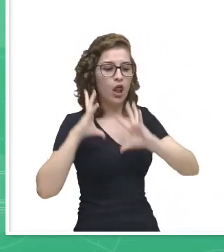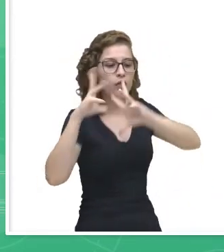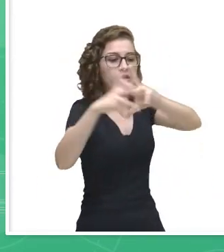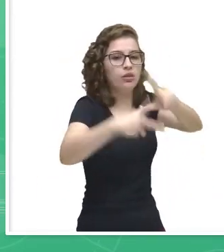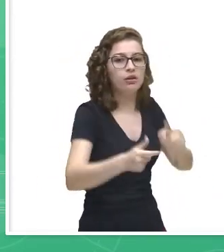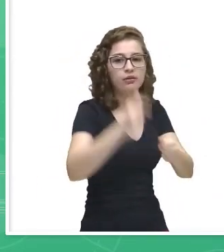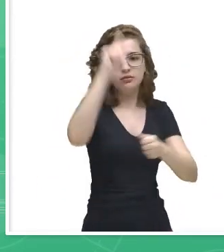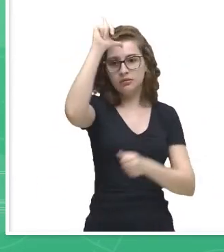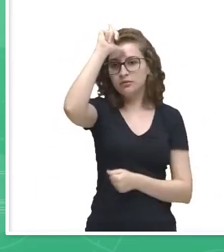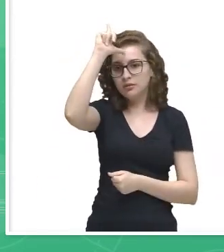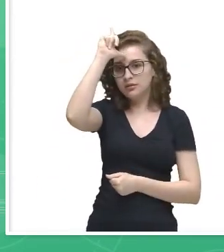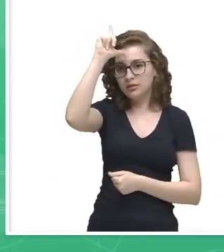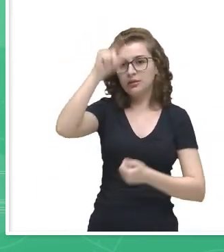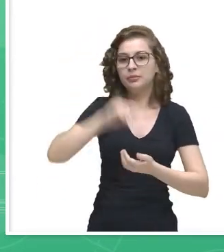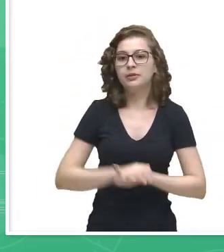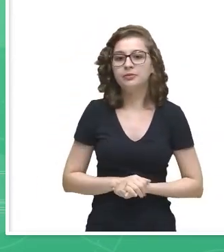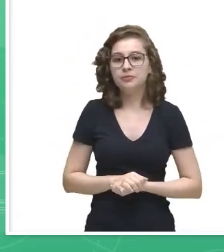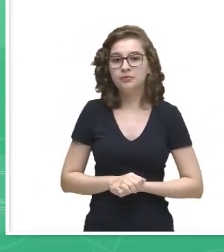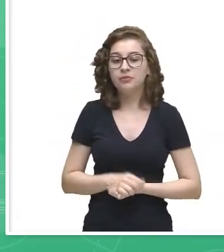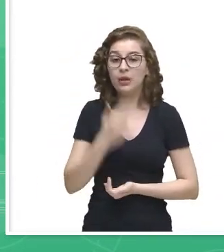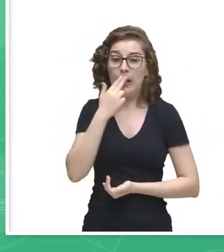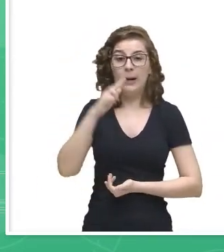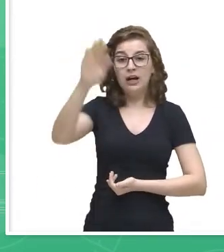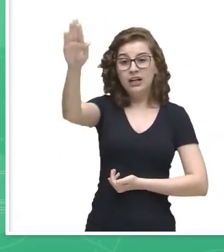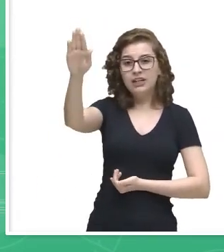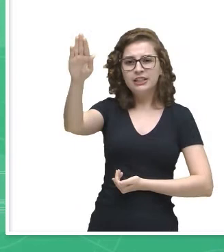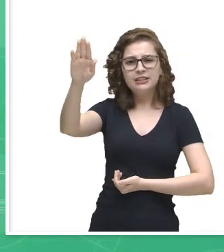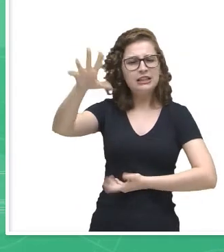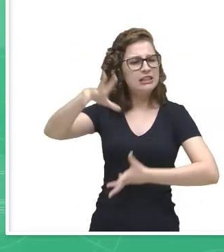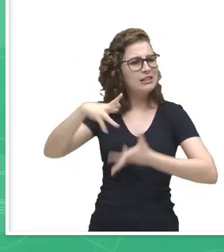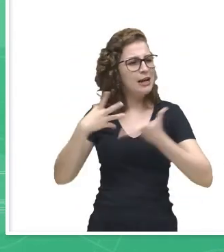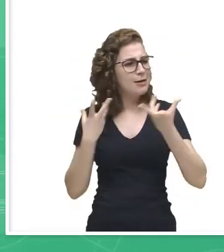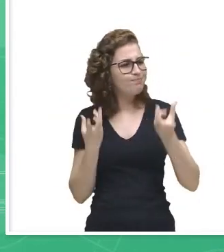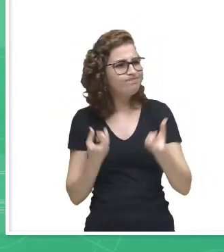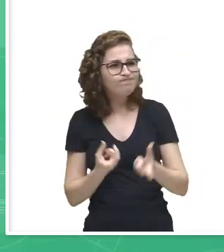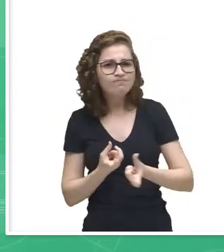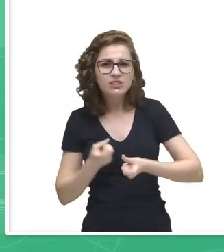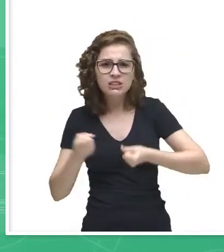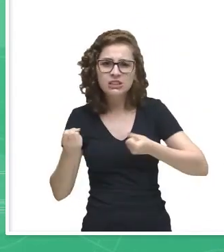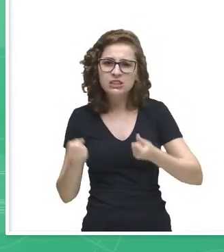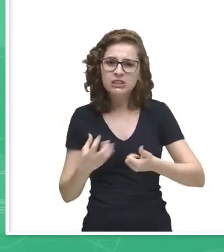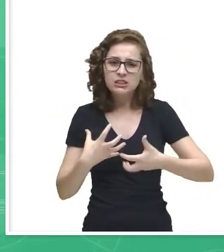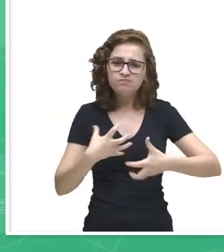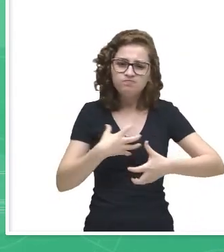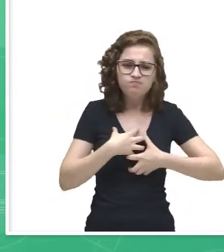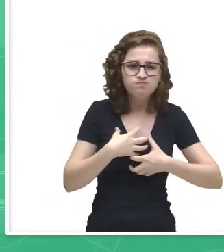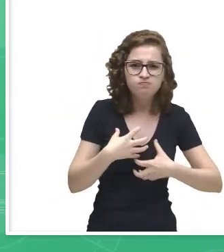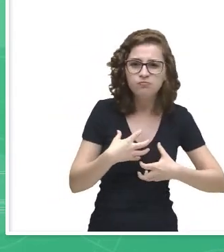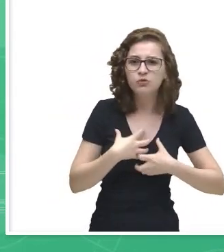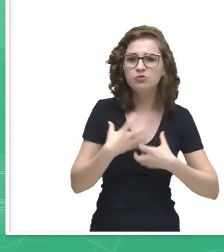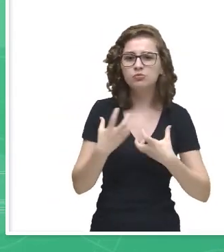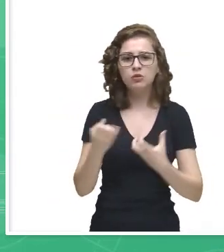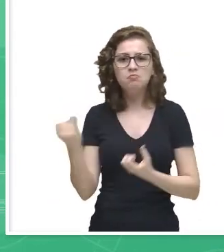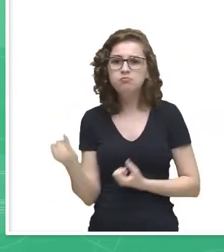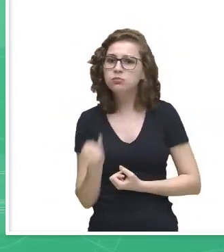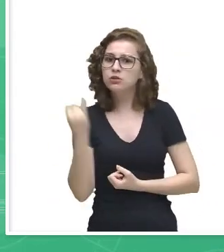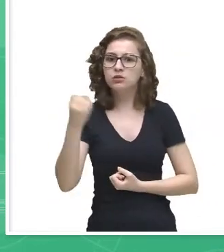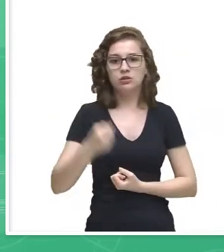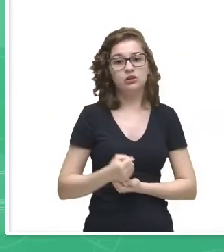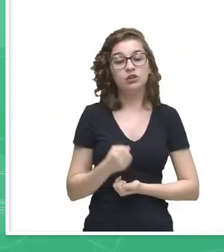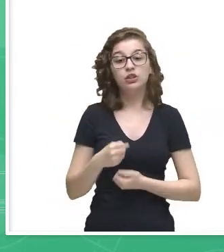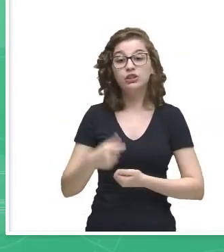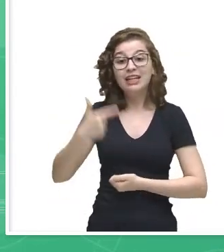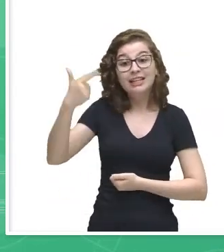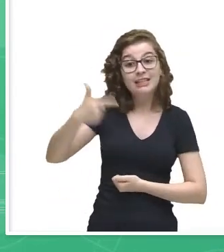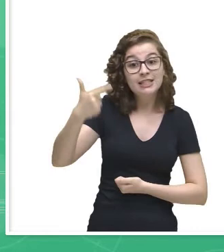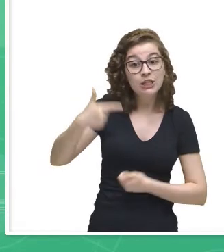sem dúvida, o personagem mais emblemático da Segunda Guerra Mundial, porque, como eu falei, né, ele